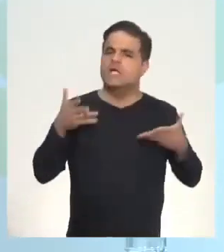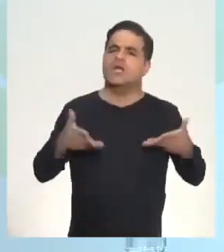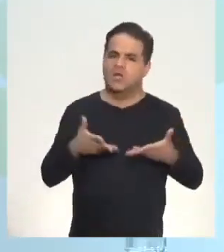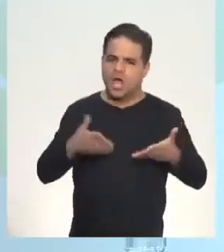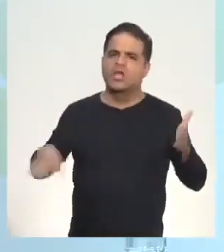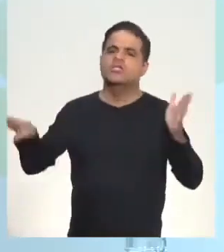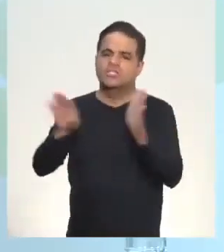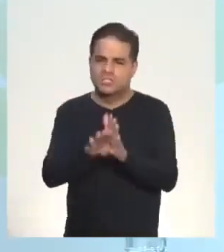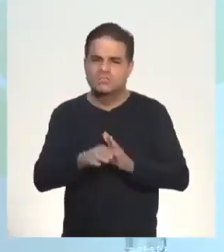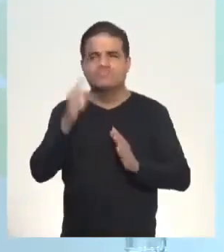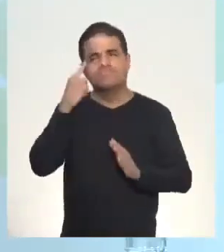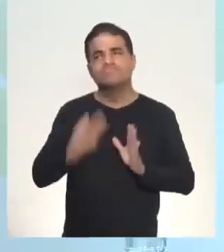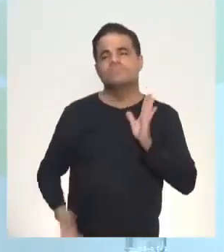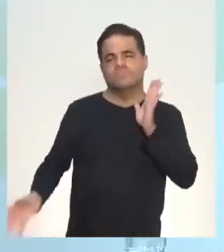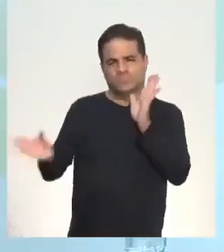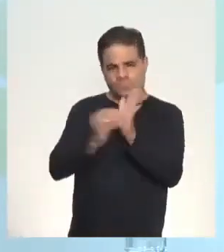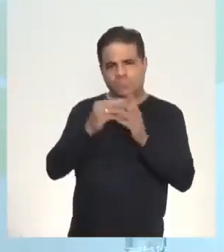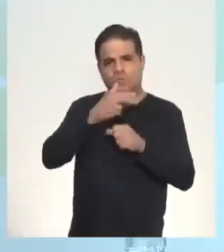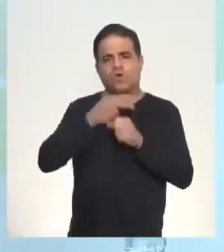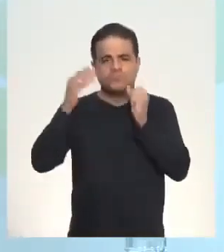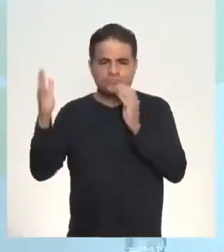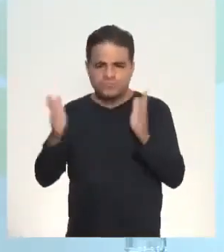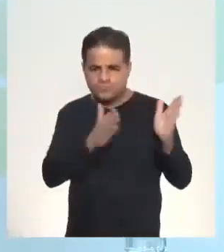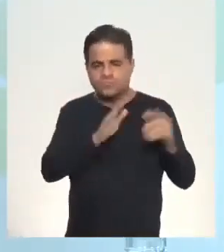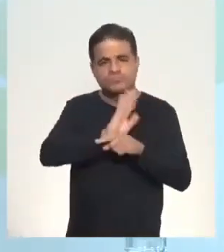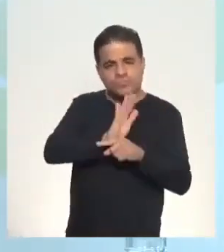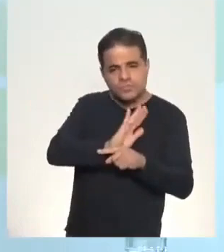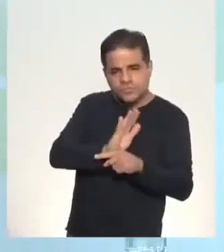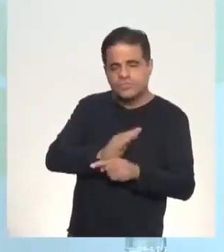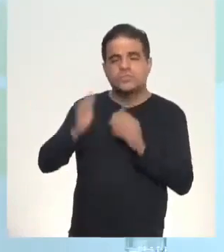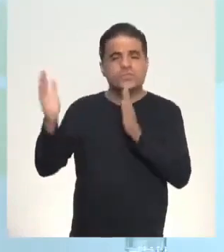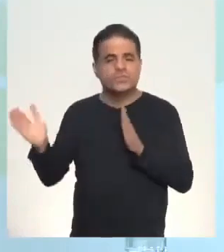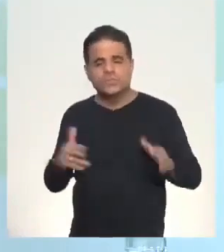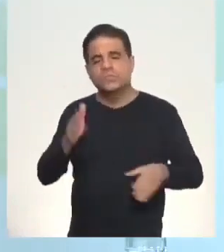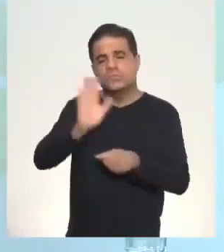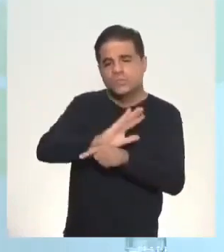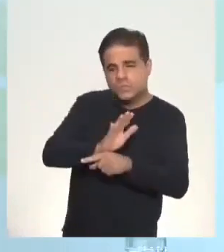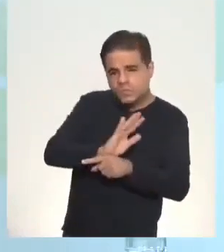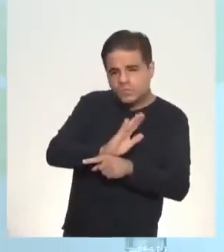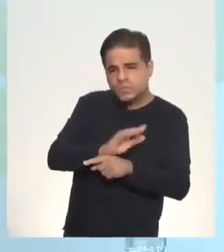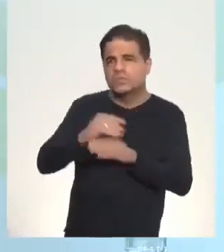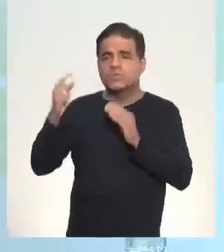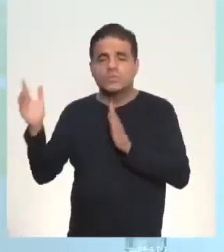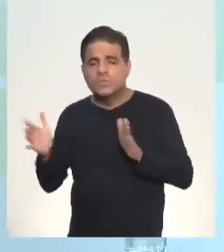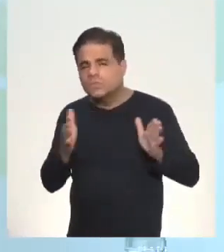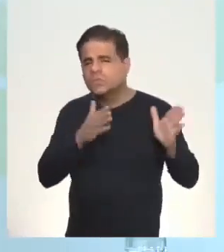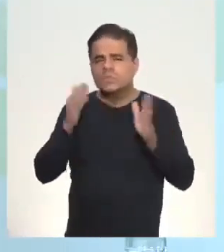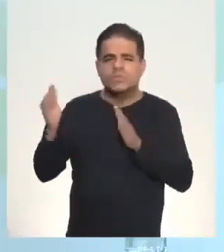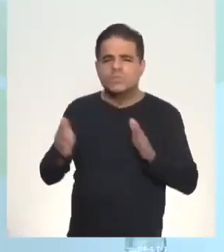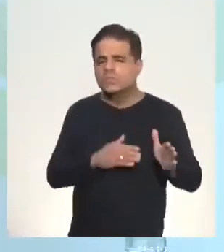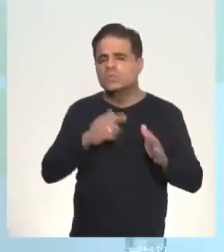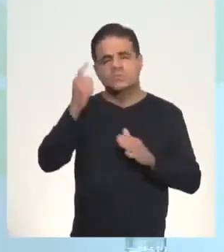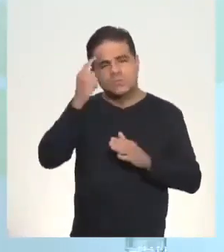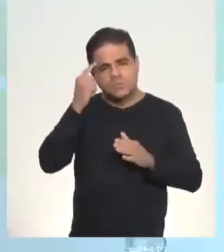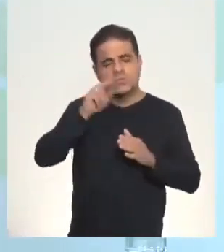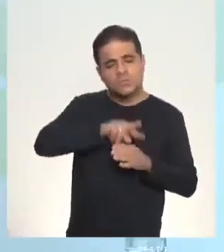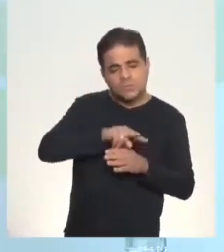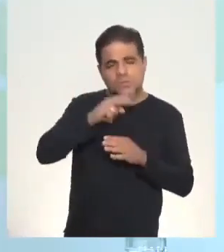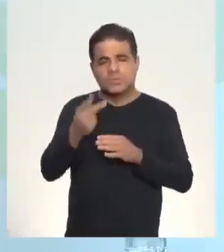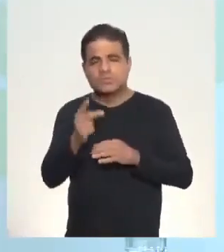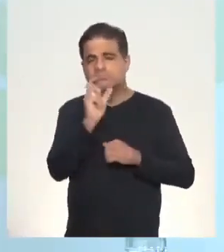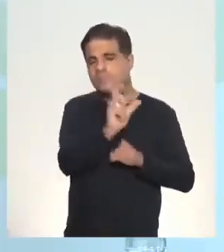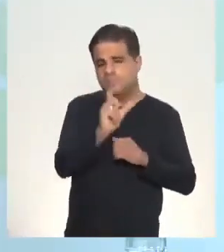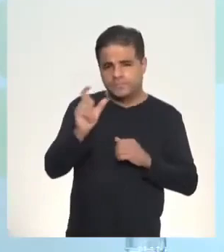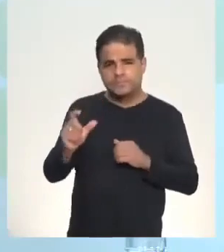chegou ao ponto, então eu vou colocar um vídeo para vocês, onde vocês vão perceber a comunicação sem uma palavra. Quando passa de cena para cena, há